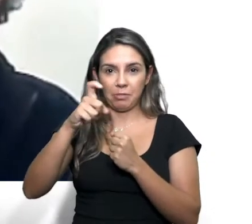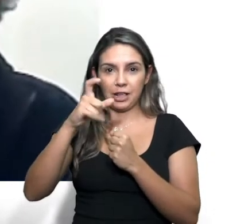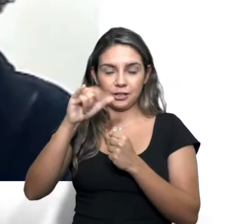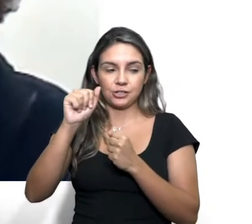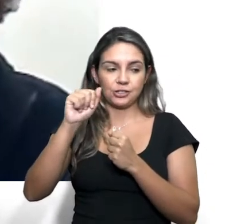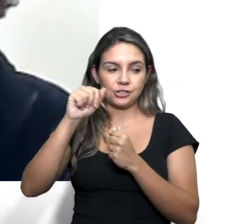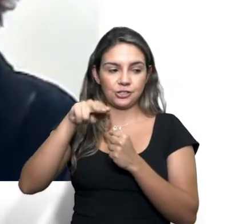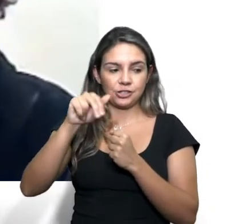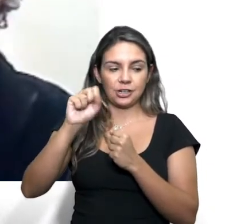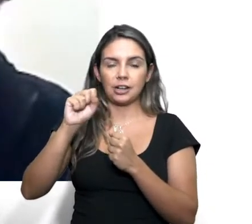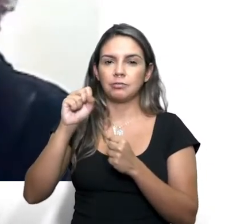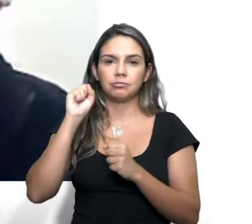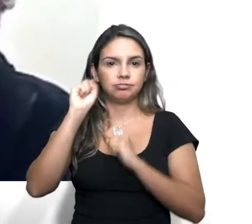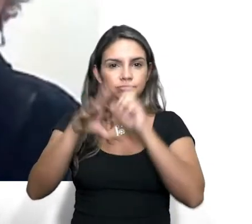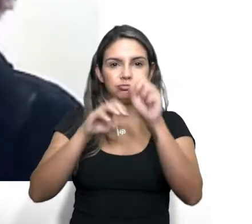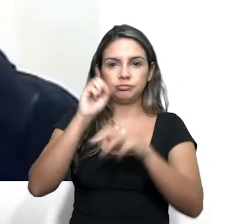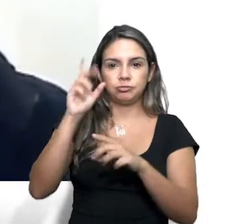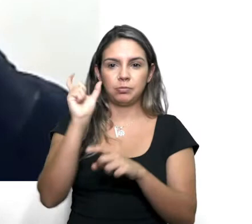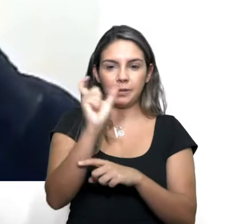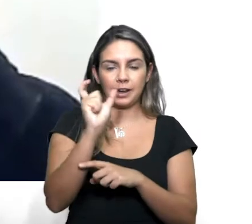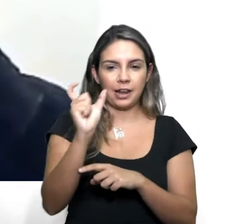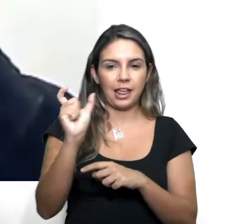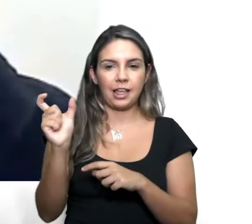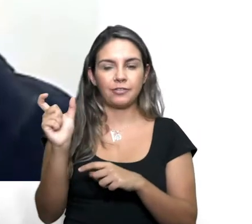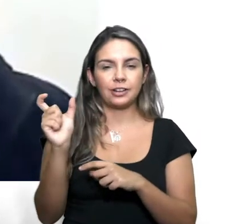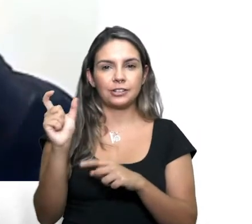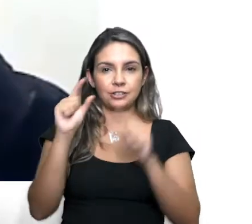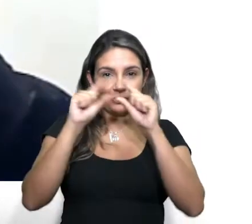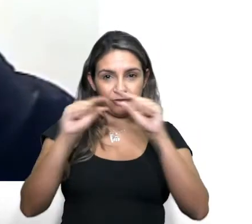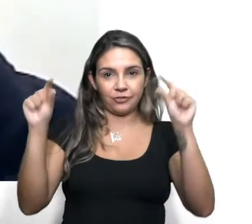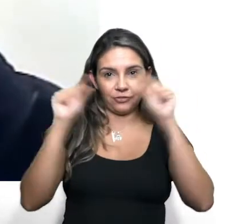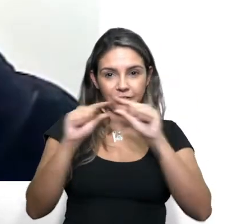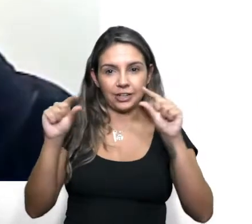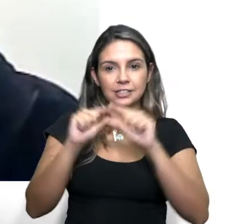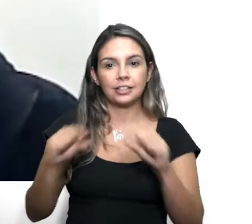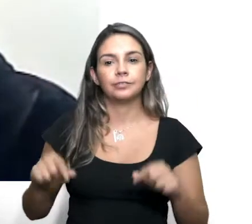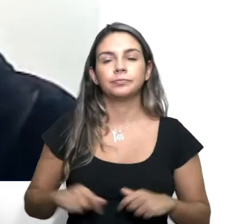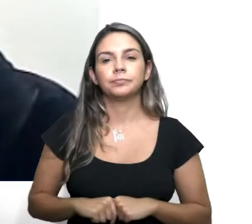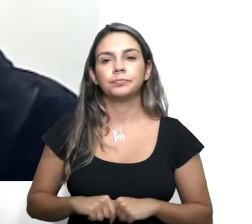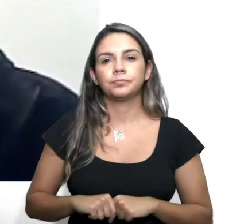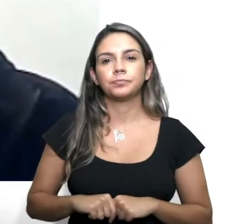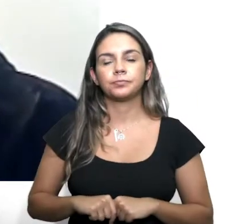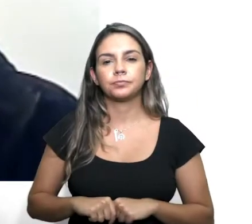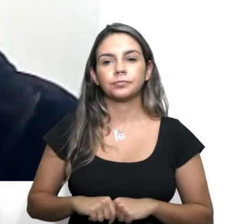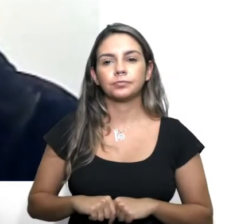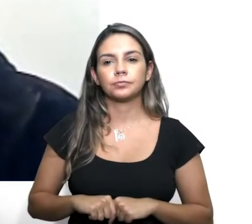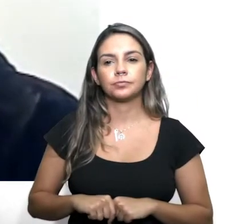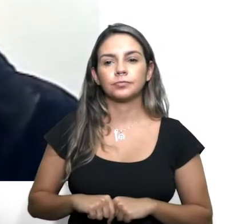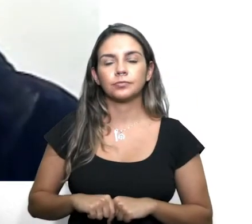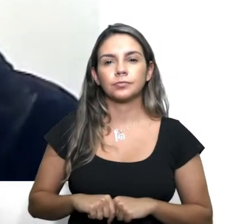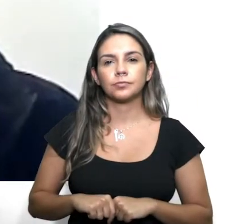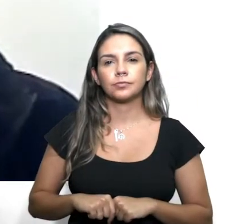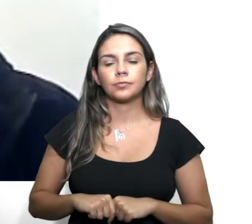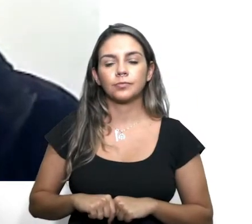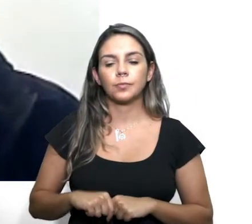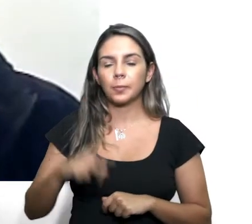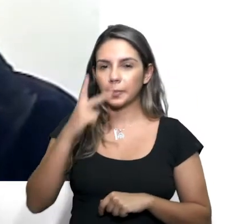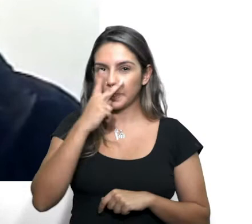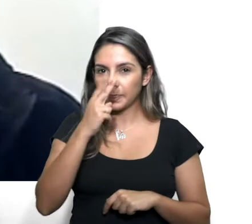um bombardeamento de palavras, de frases, e portanto eu